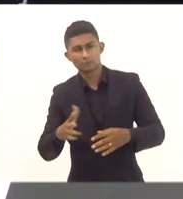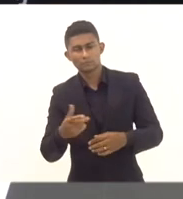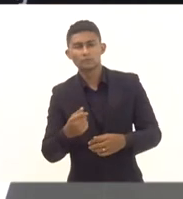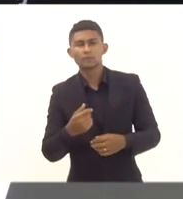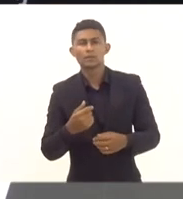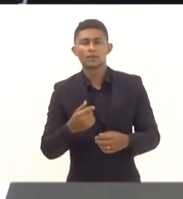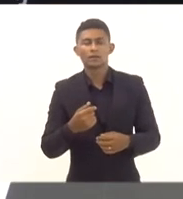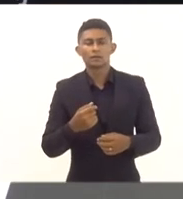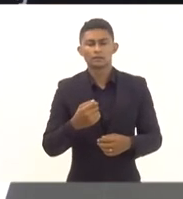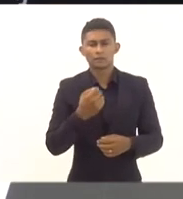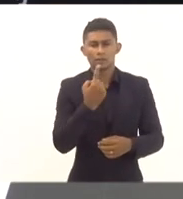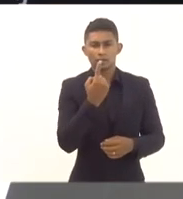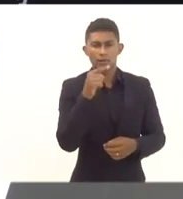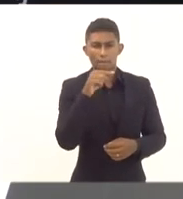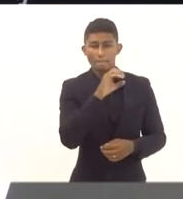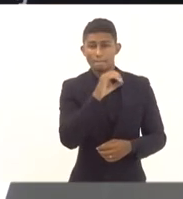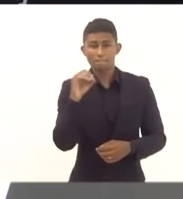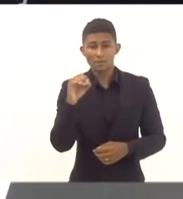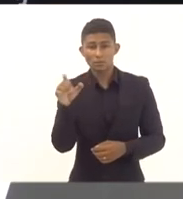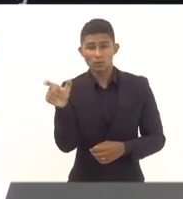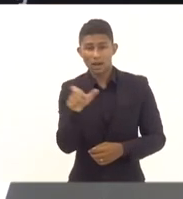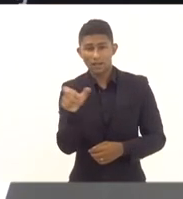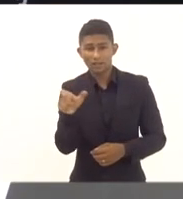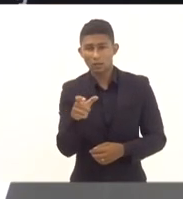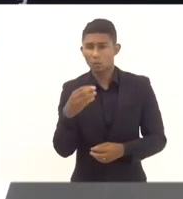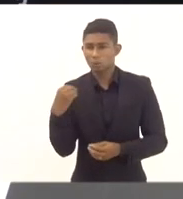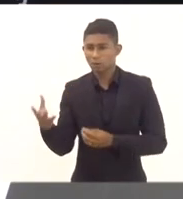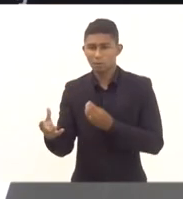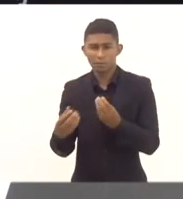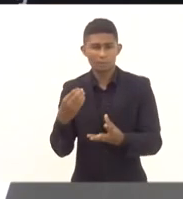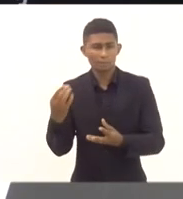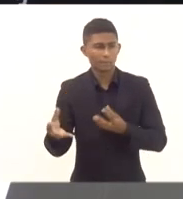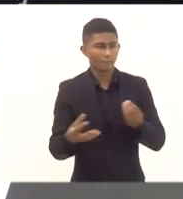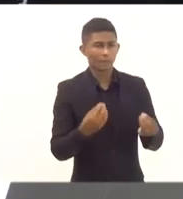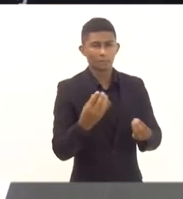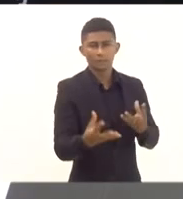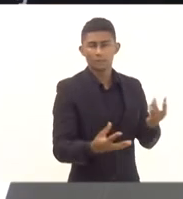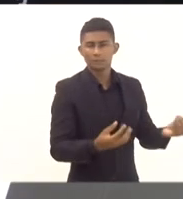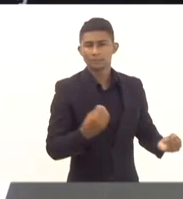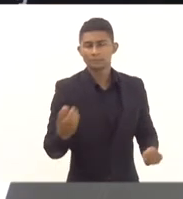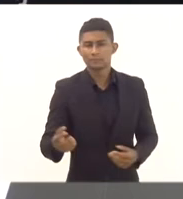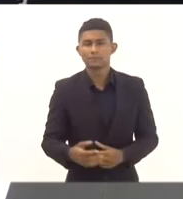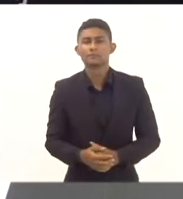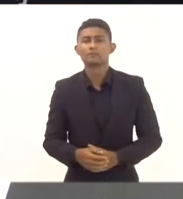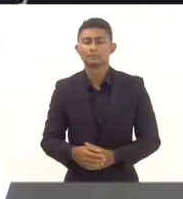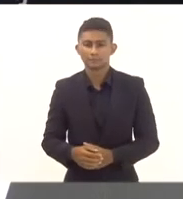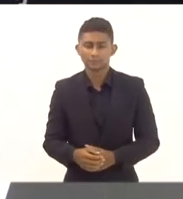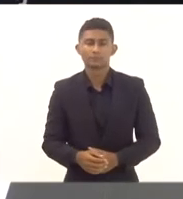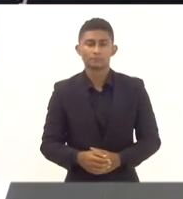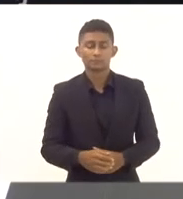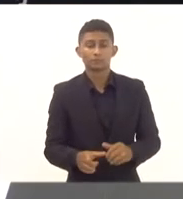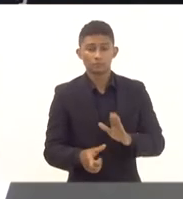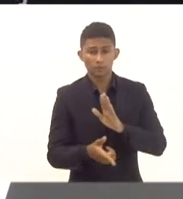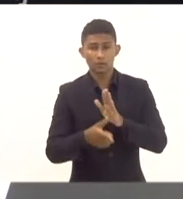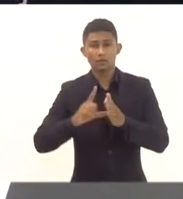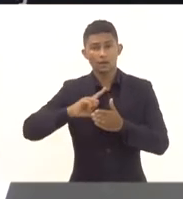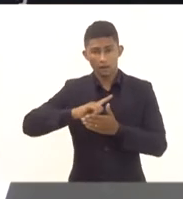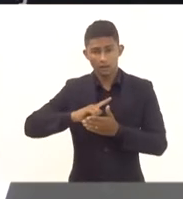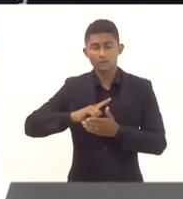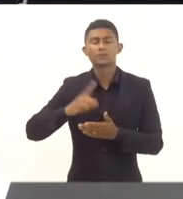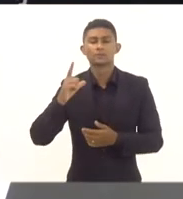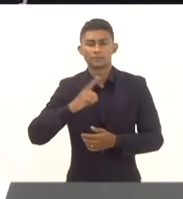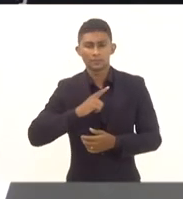novos cartões calcem É Este quadro a produção o acúmulo que nós tivemos no início